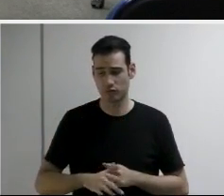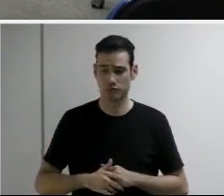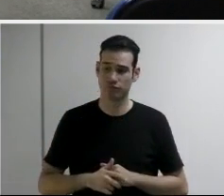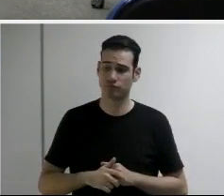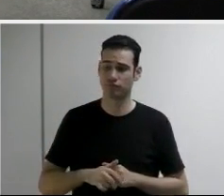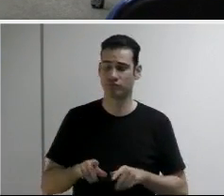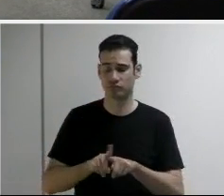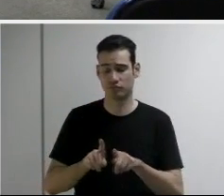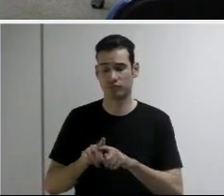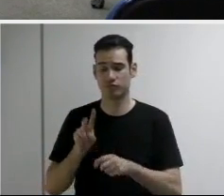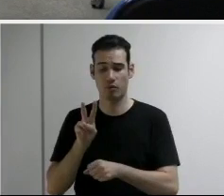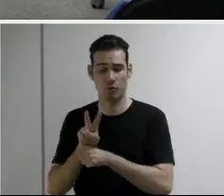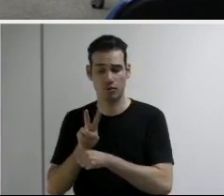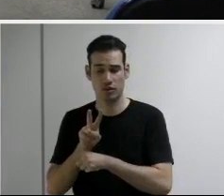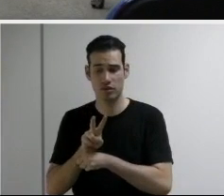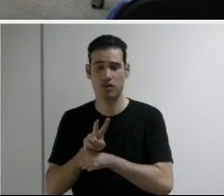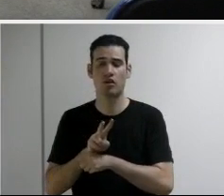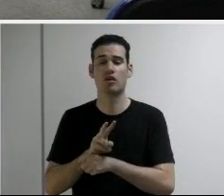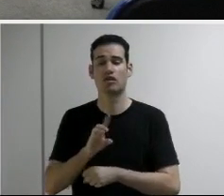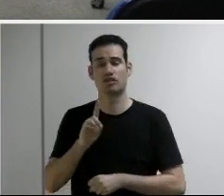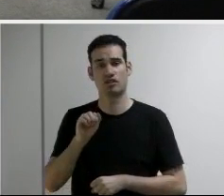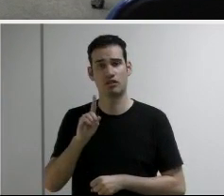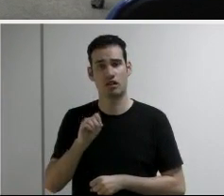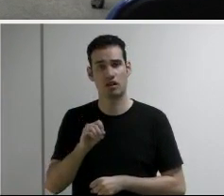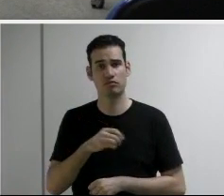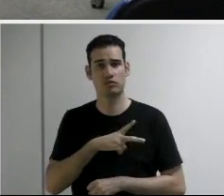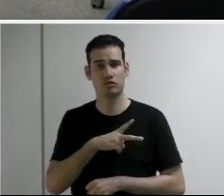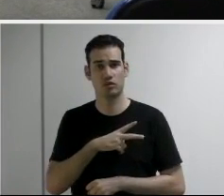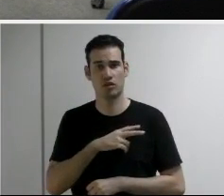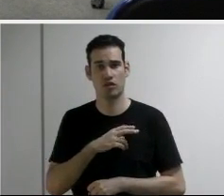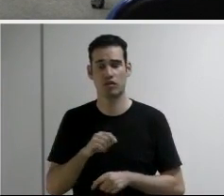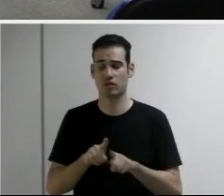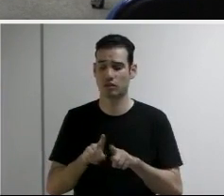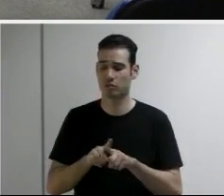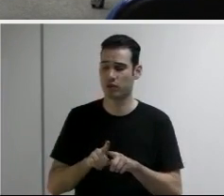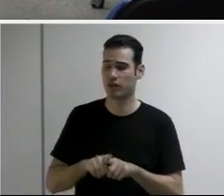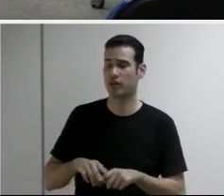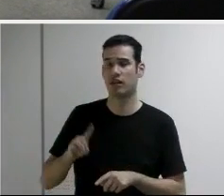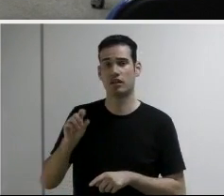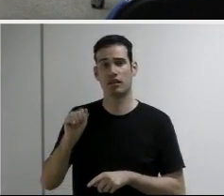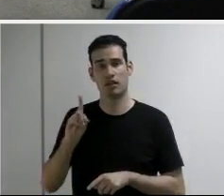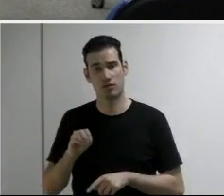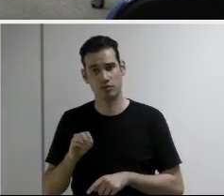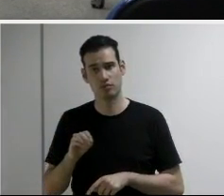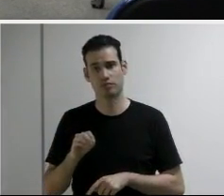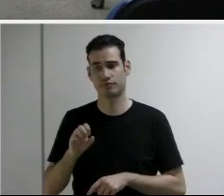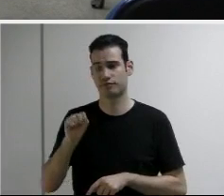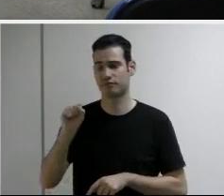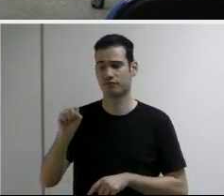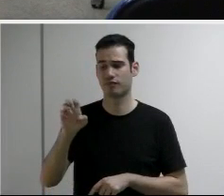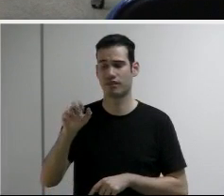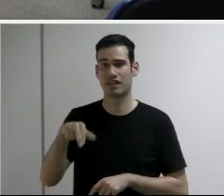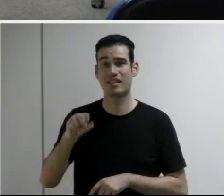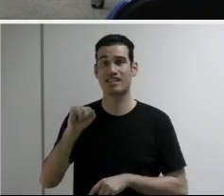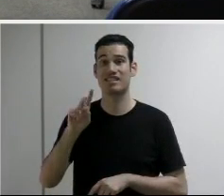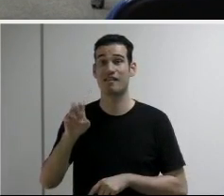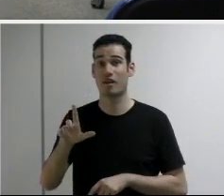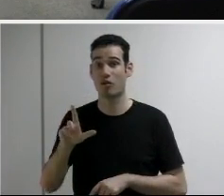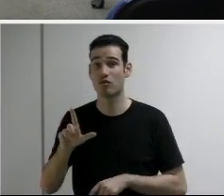proteção de dados pessoais você teria o consentimento geral, e se fosse dados sensíveis você teria um consentimento mais específico. Então, foi tentado